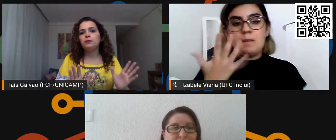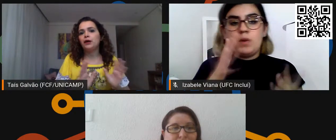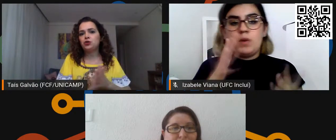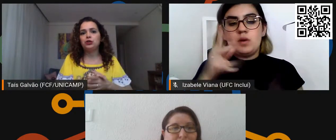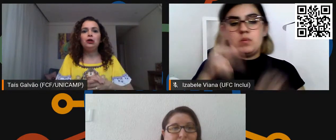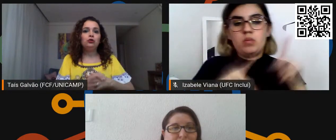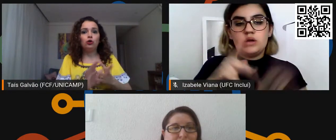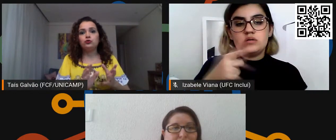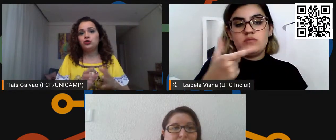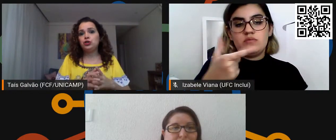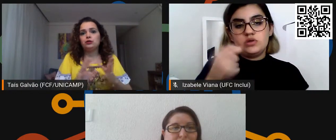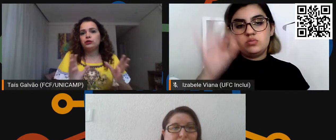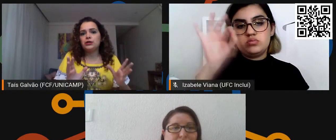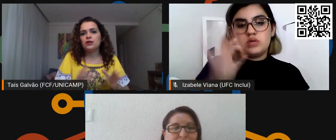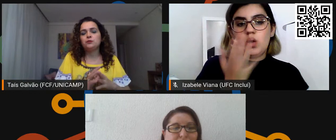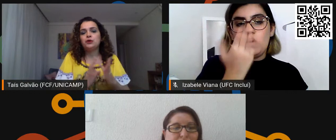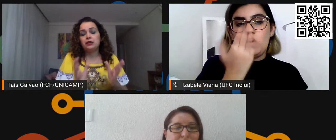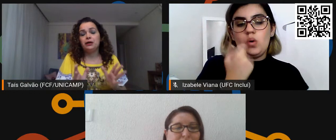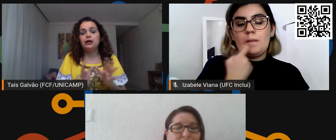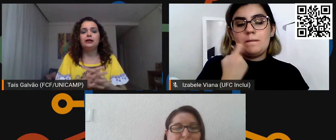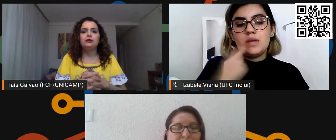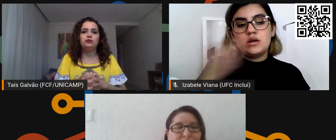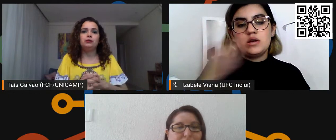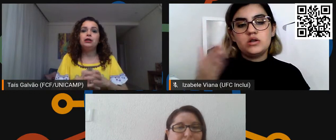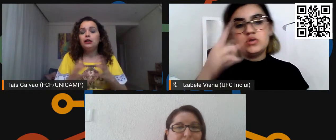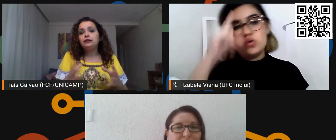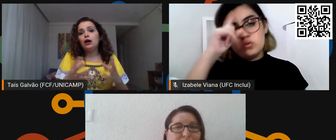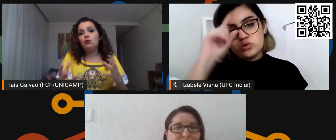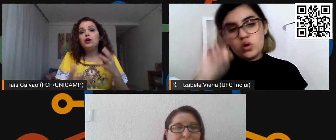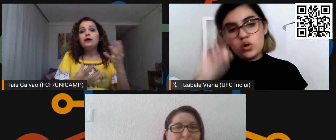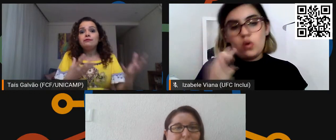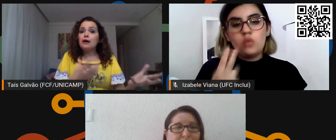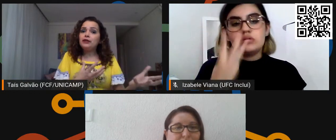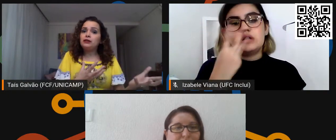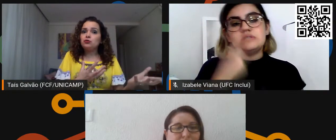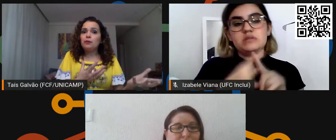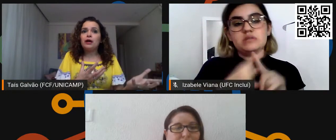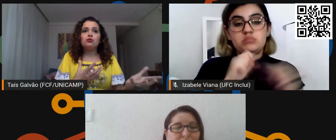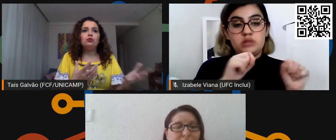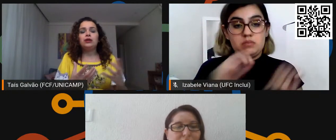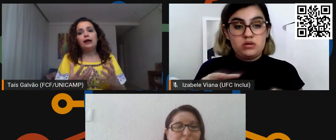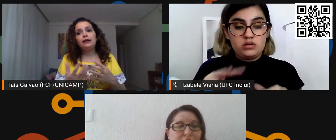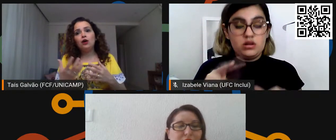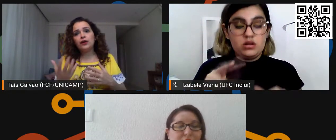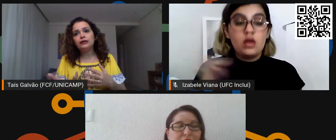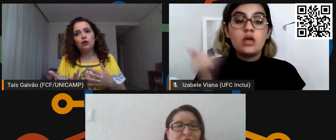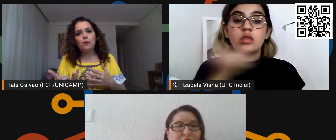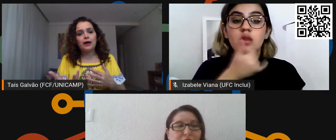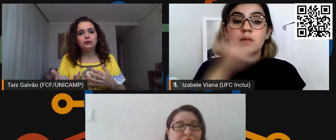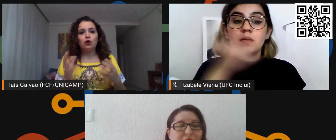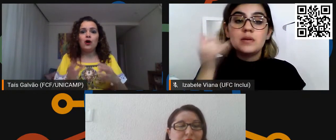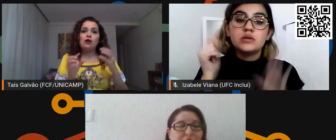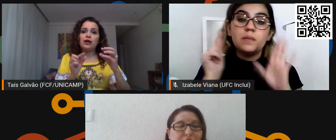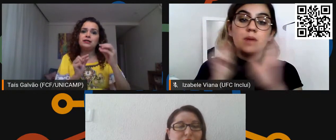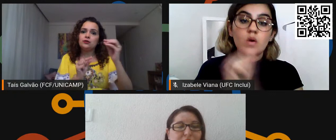população come peixe todos os dias, ou 3 vezes por semana, enfim. Então, dependendo da sua pergunta, ela não vai ter comparador. Agora, se a